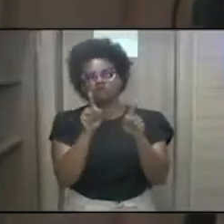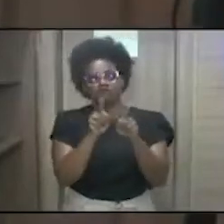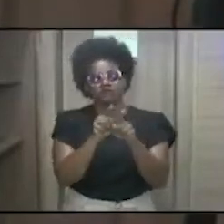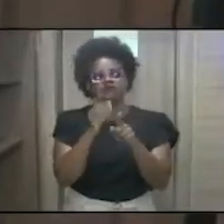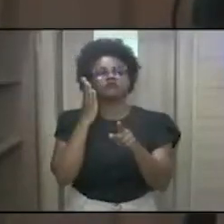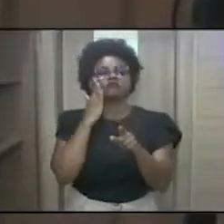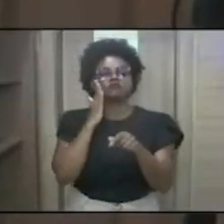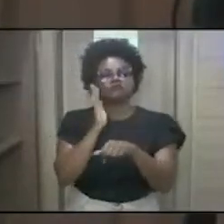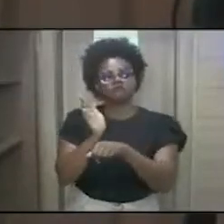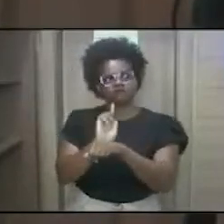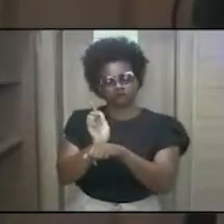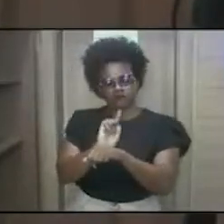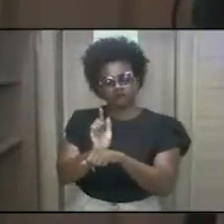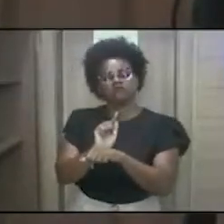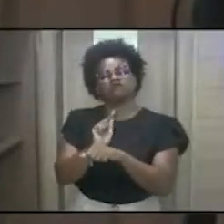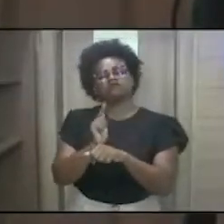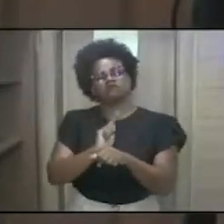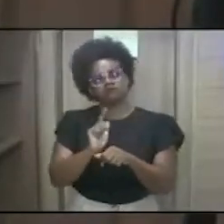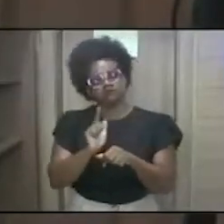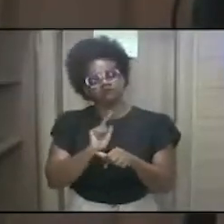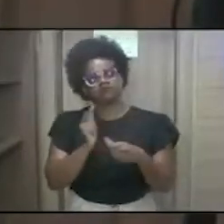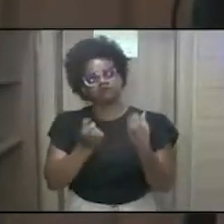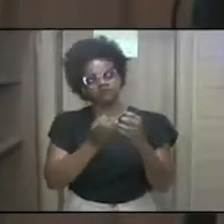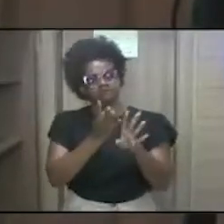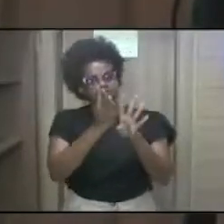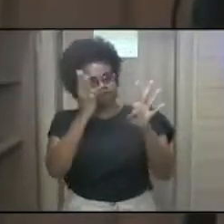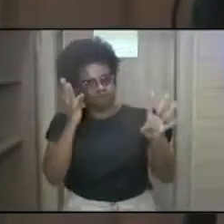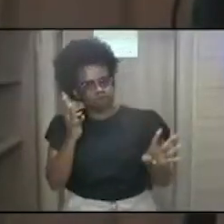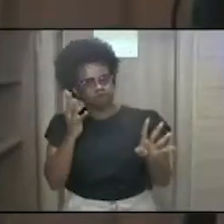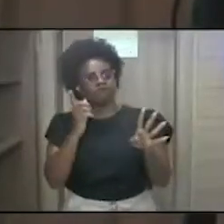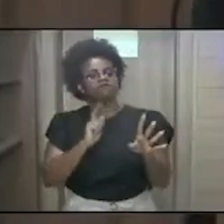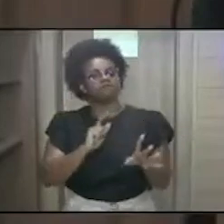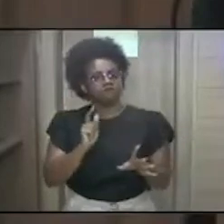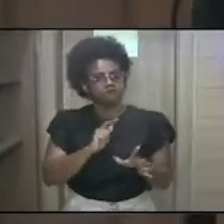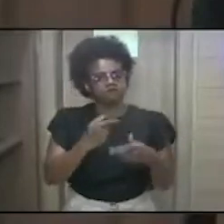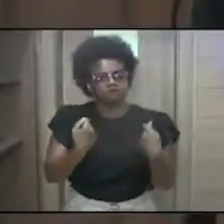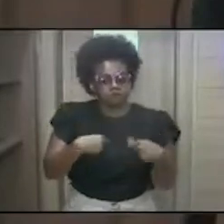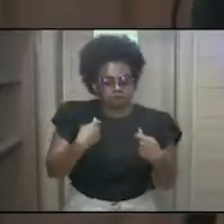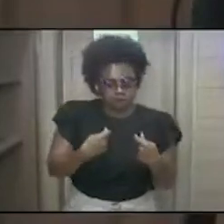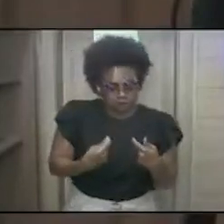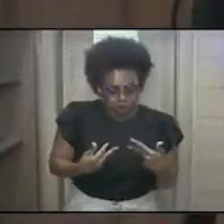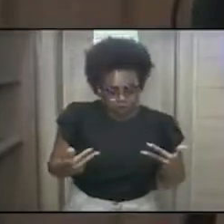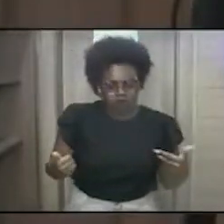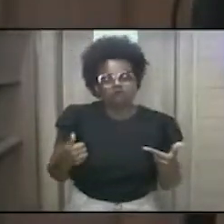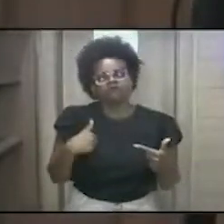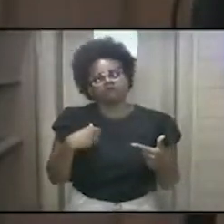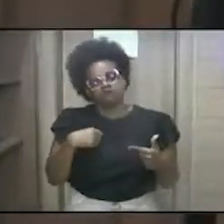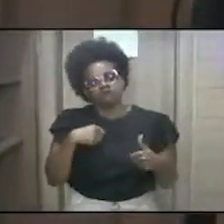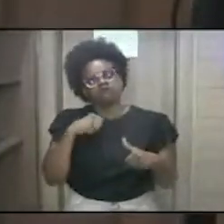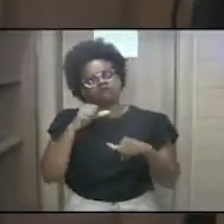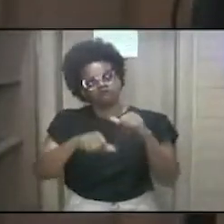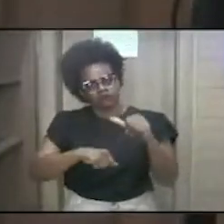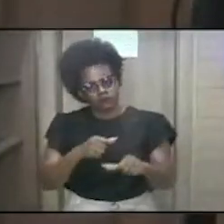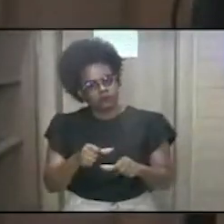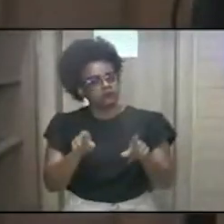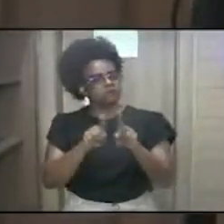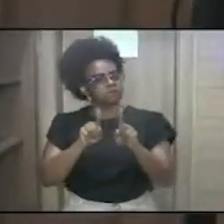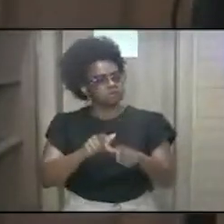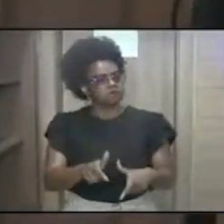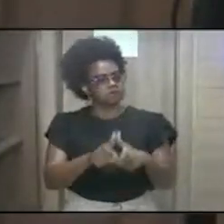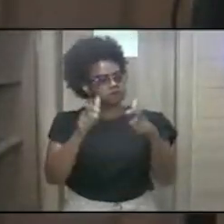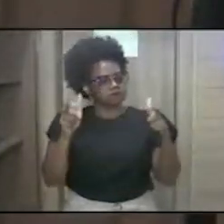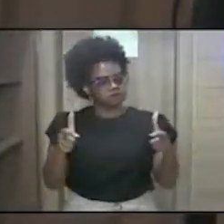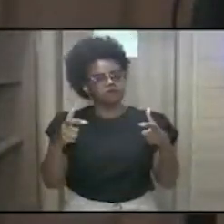dessa gestão da fila e a própria levantamento de necessidade atualizado. A maioria dos